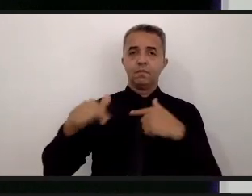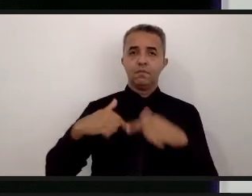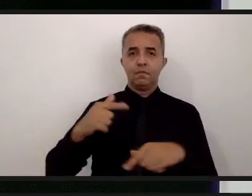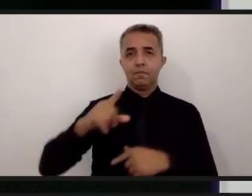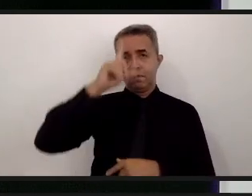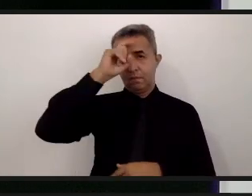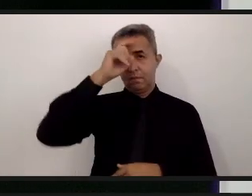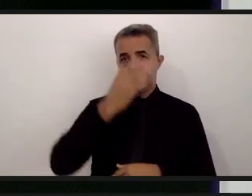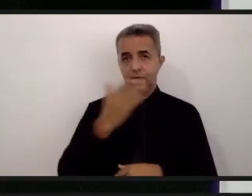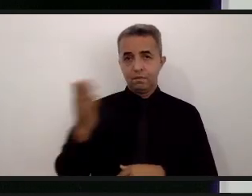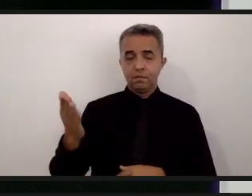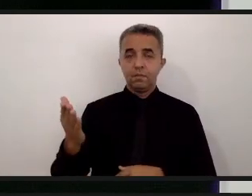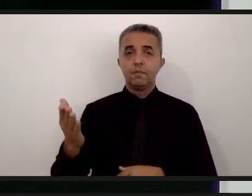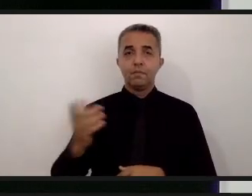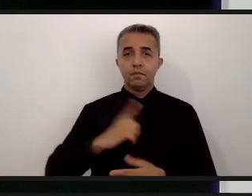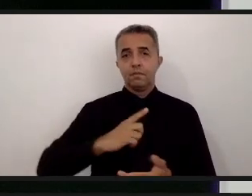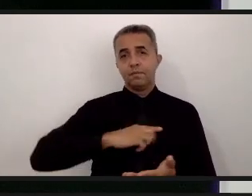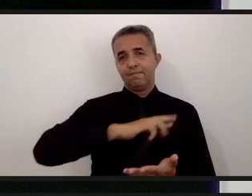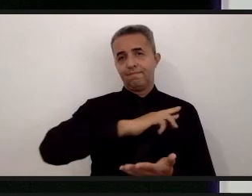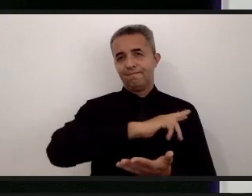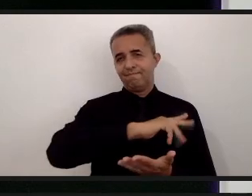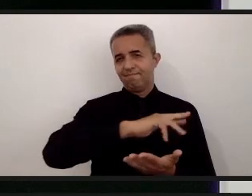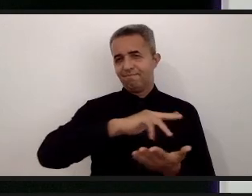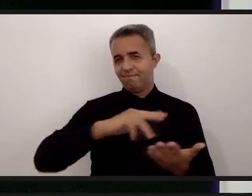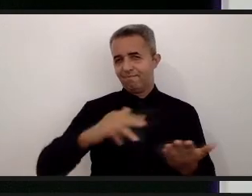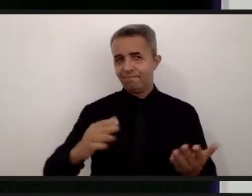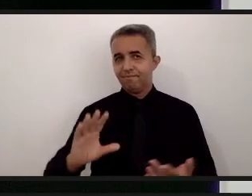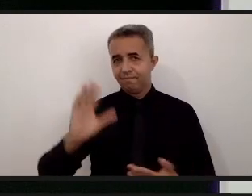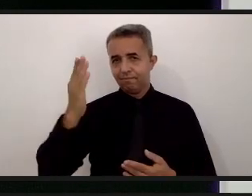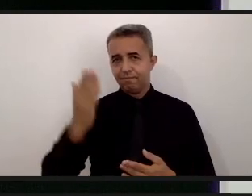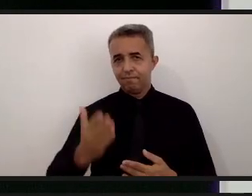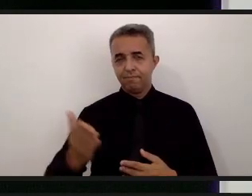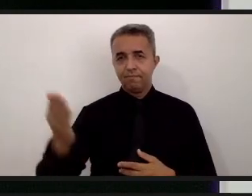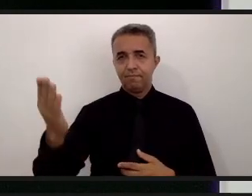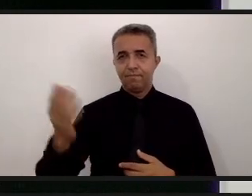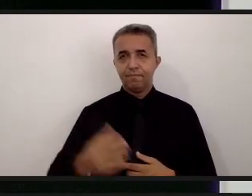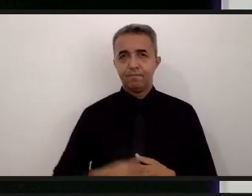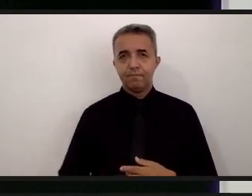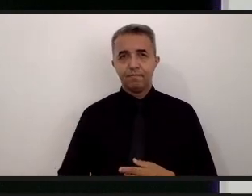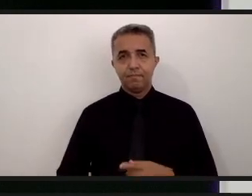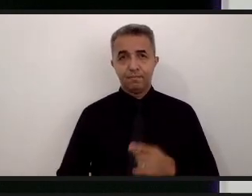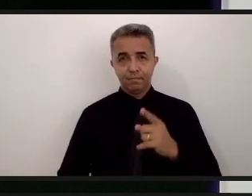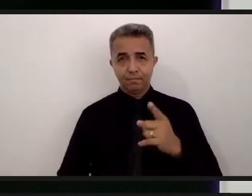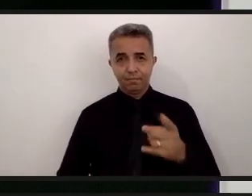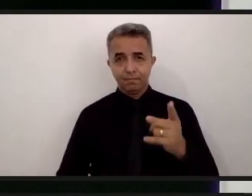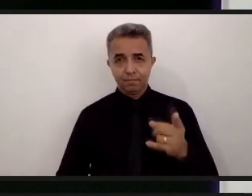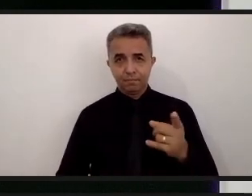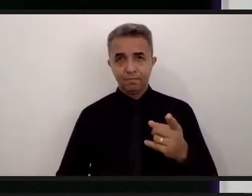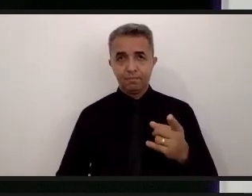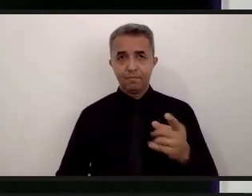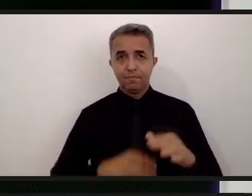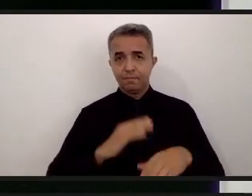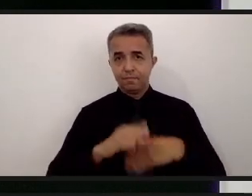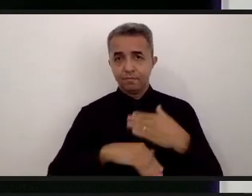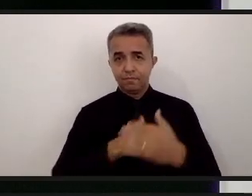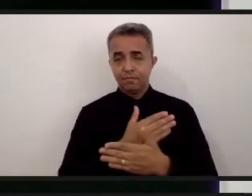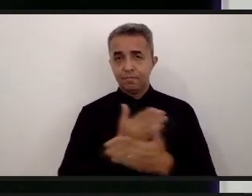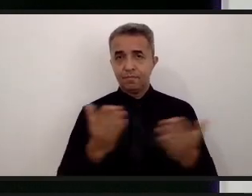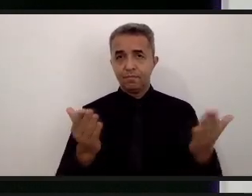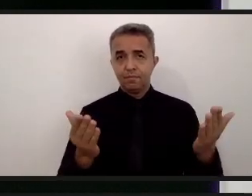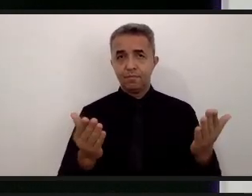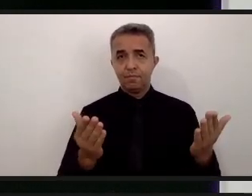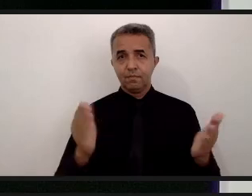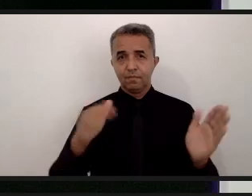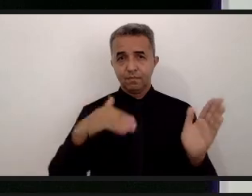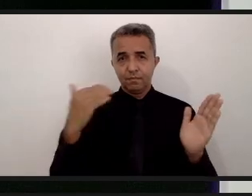a gente vê muita coisa difícil ali dentro. E quando você recebe, você está nesse pique, você é tudo, você